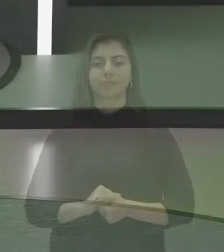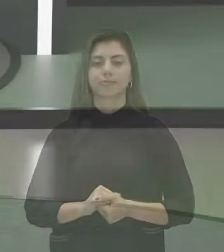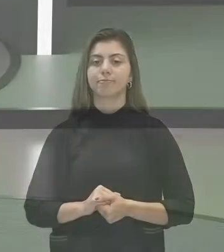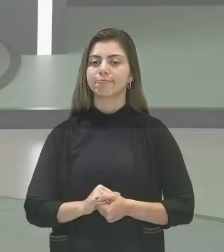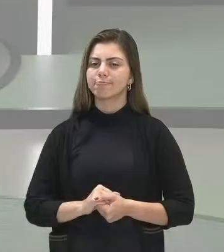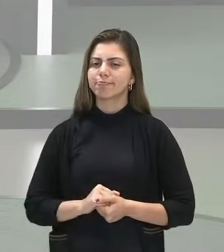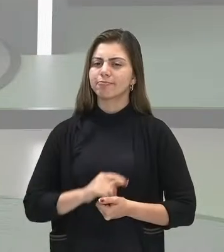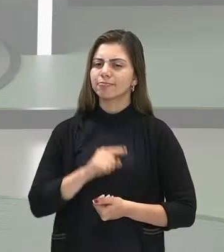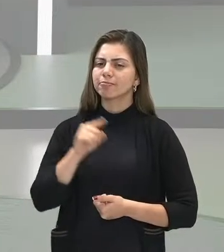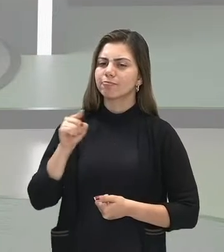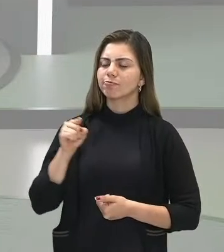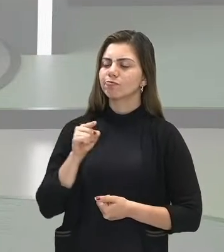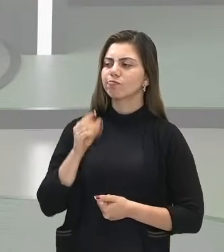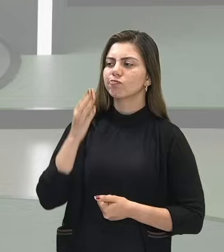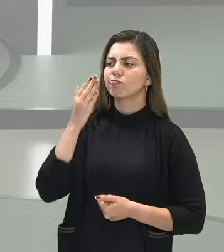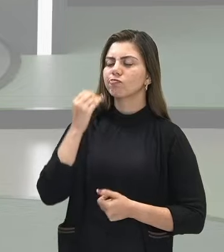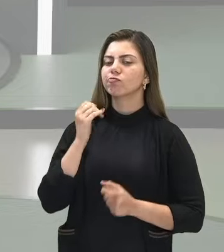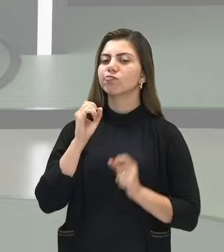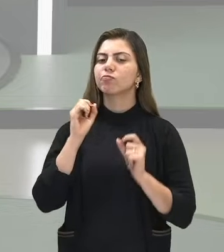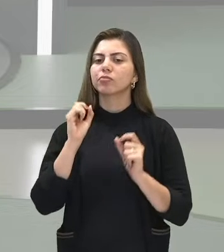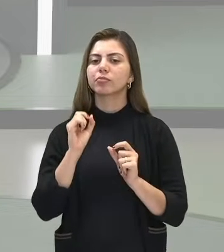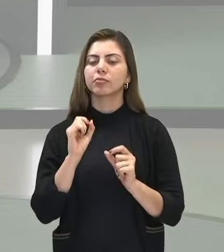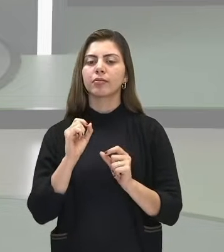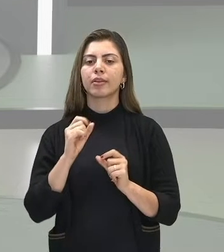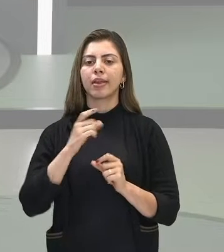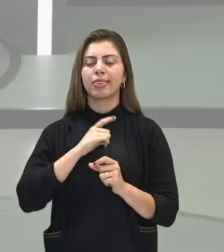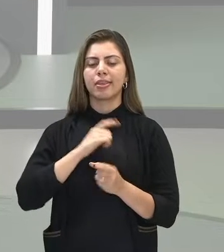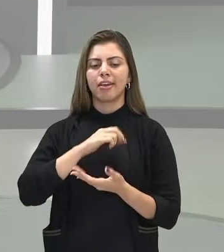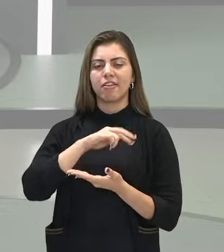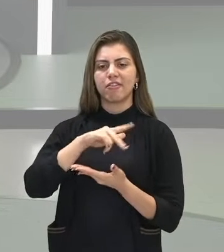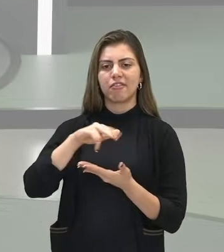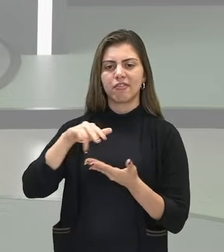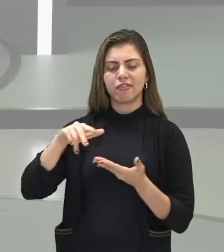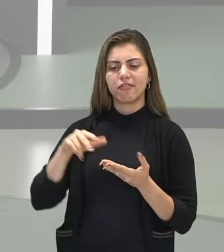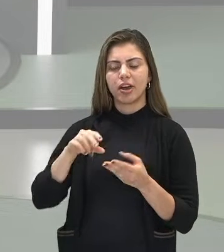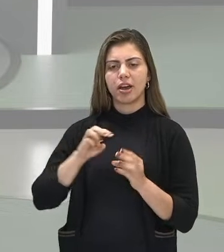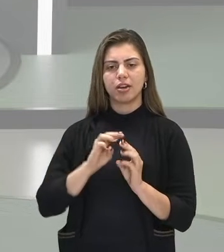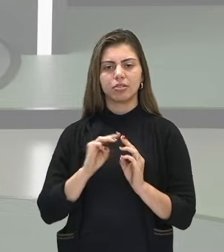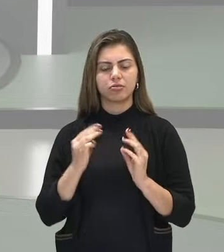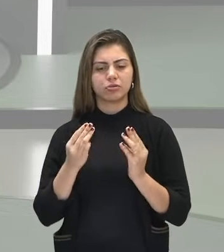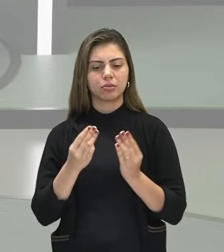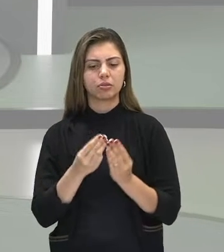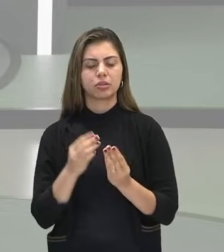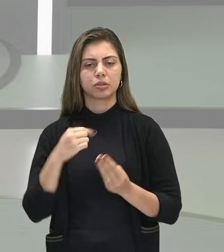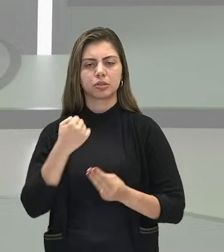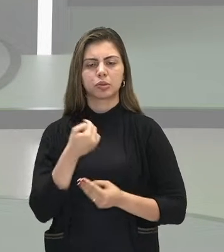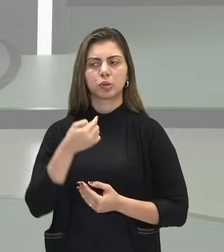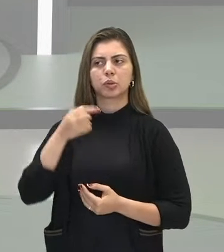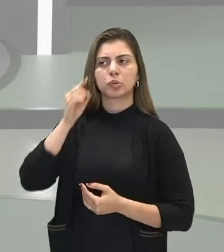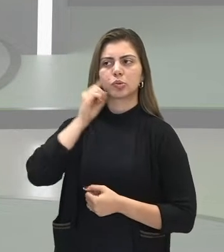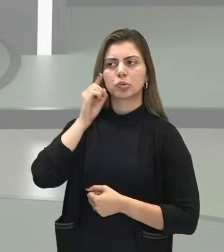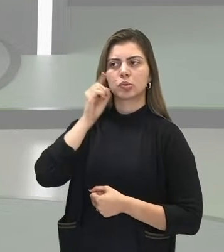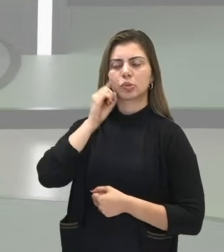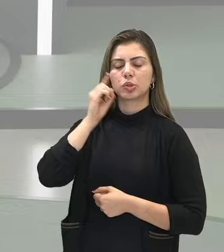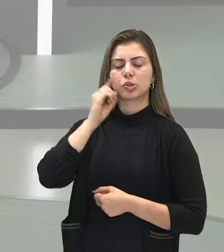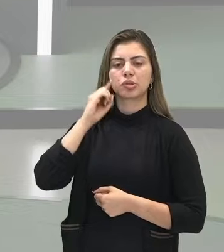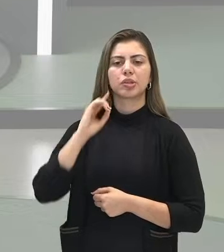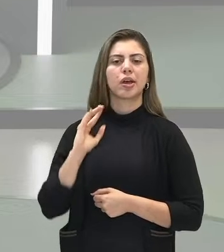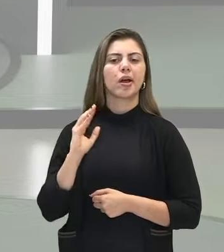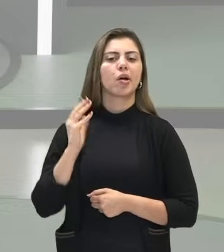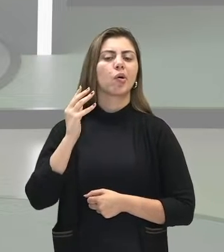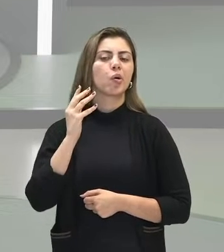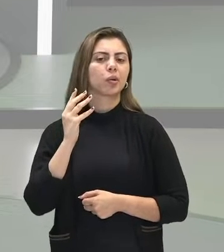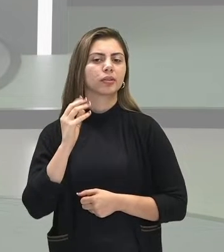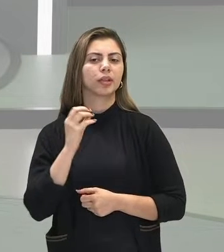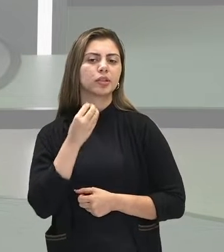Vocês sabiam que várias reações do nosso cotidiano, elas ocorrem